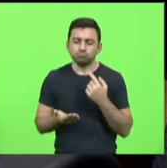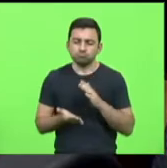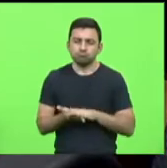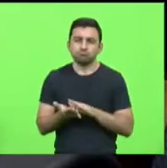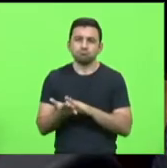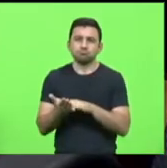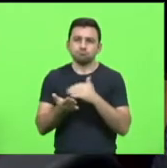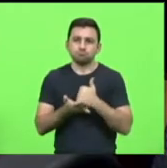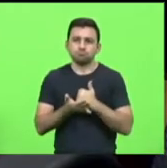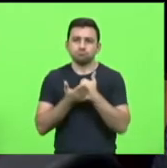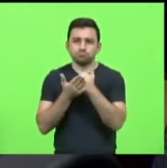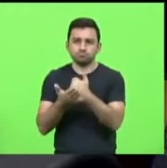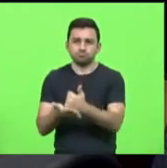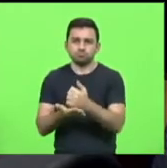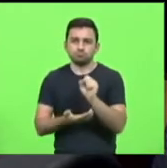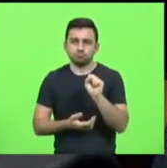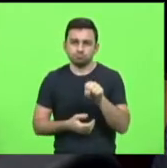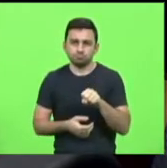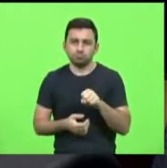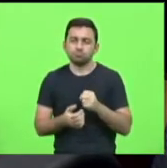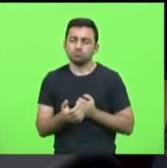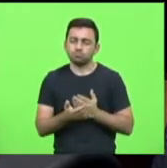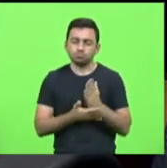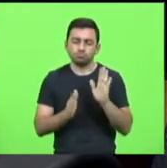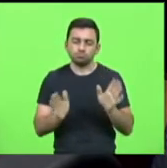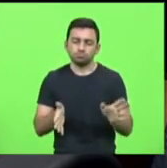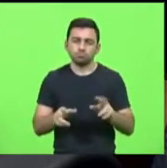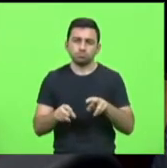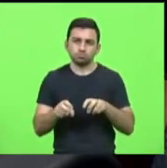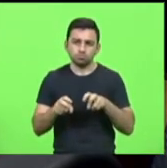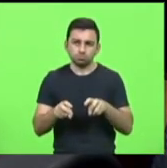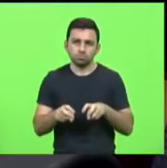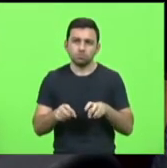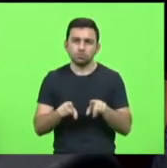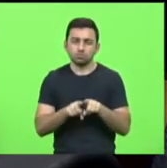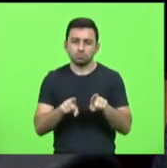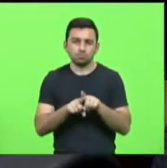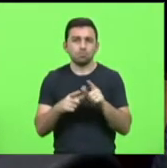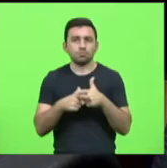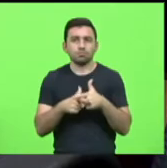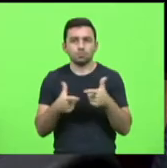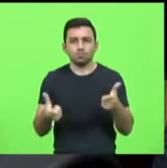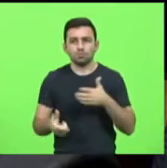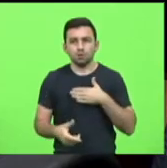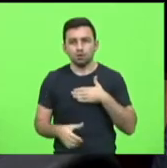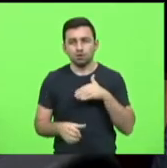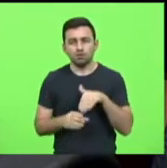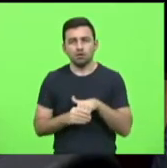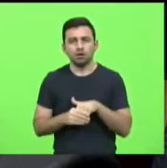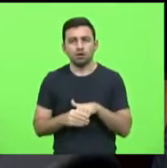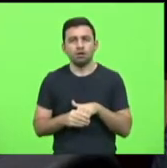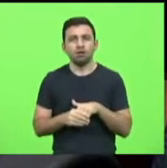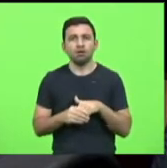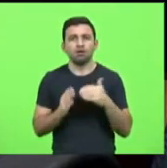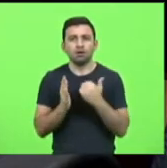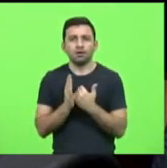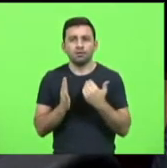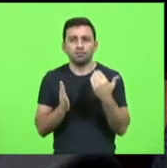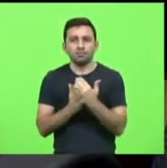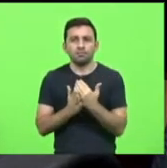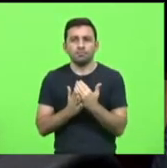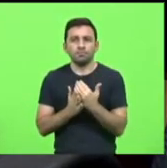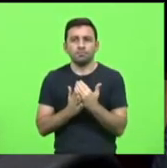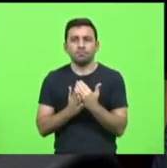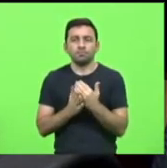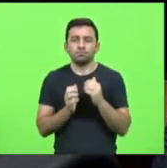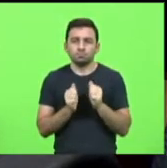nosso apoio, foi aprovado pela Comissão de Agricultura, em sua grande maioria, queria declarar meu voto, mais do que isso também,